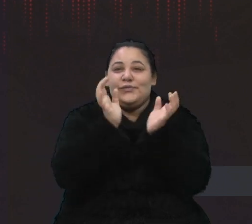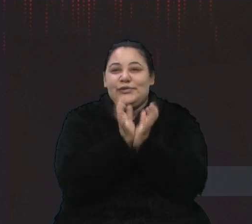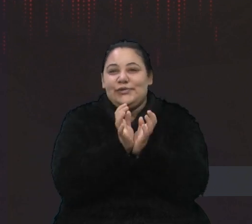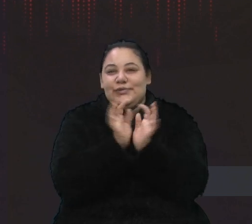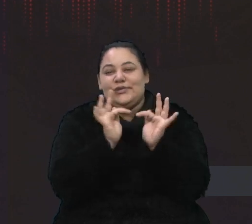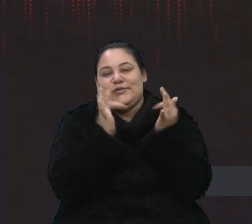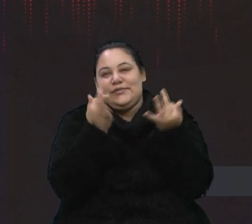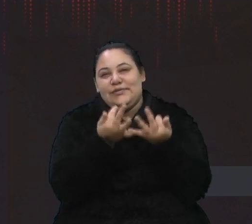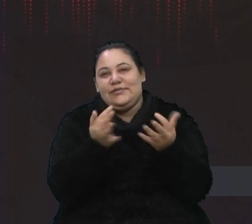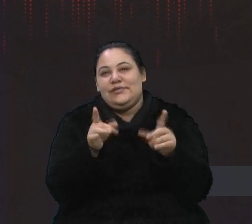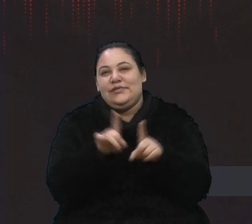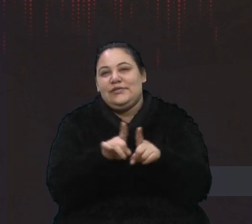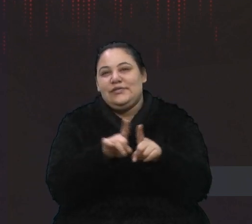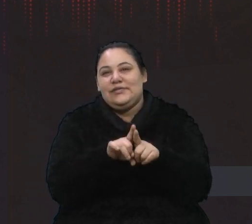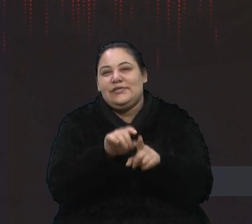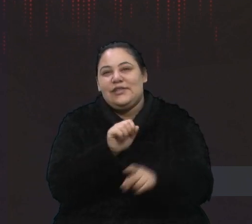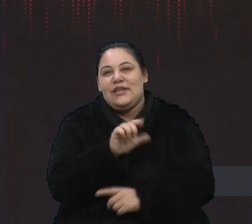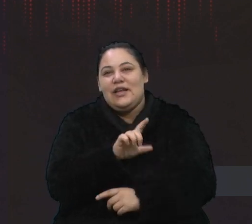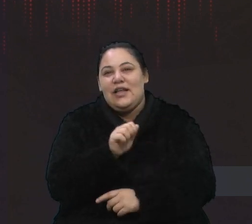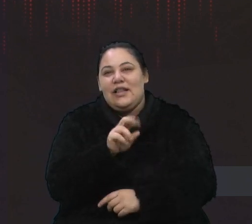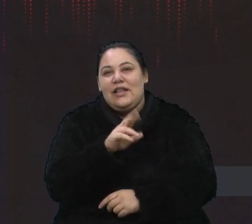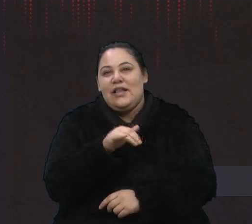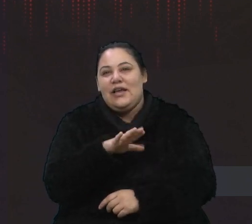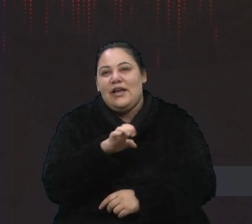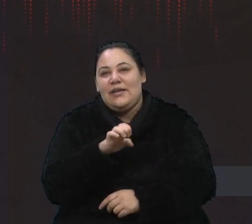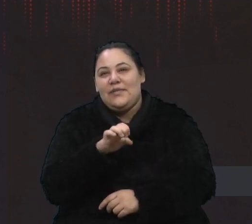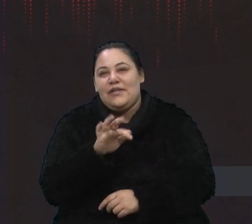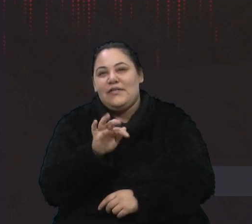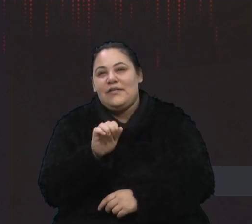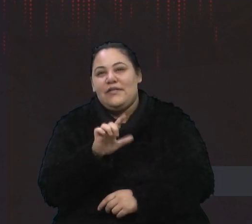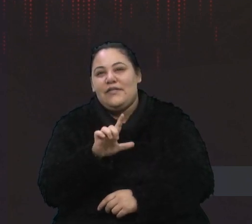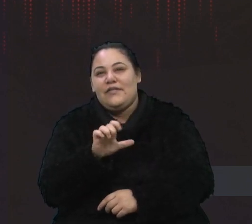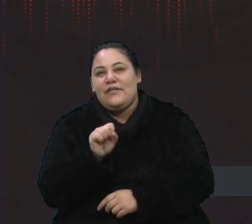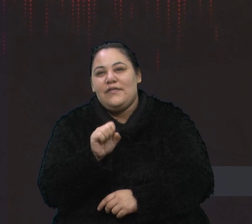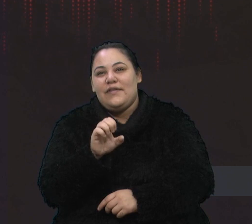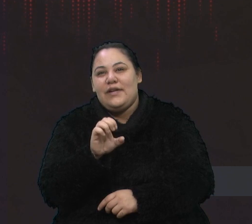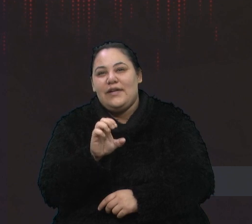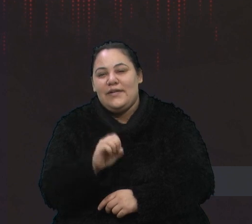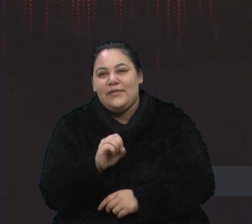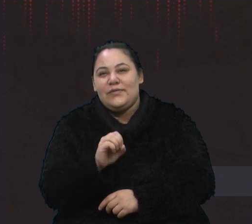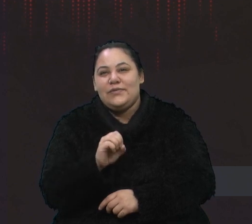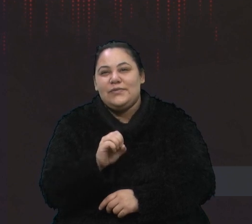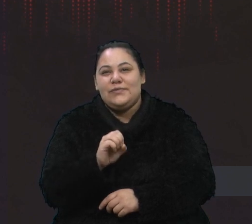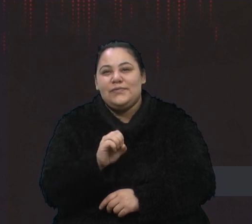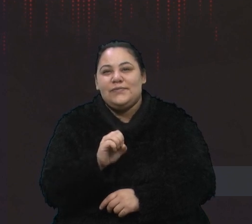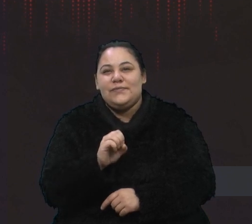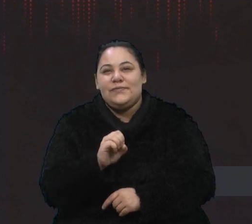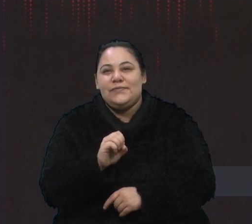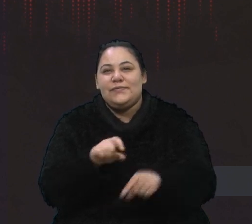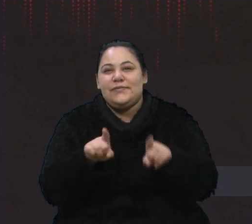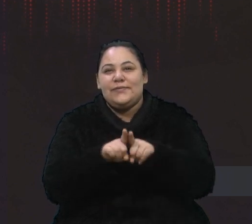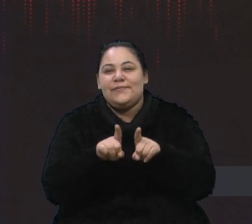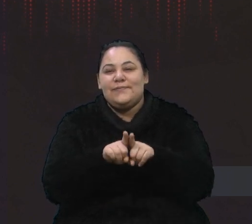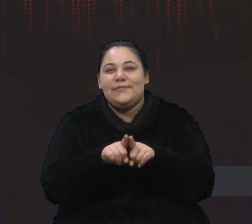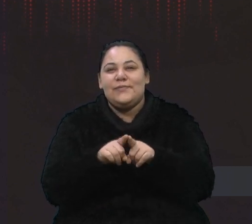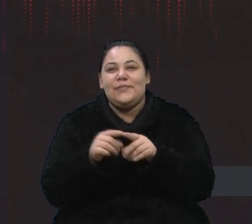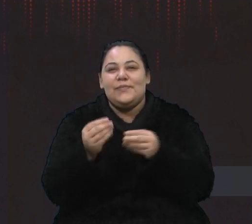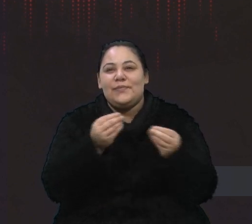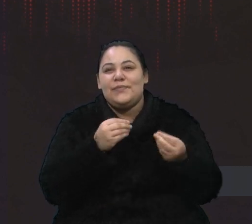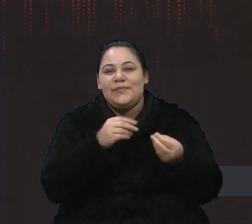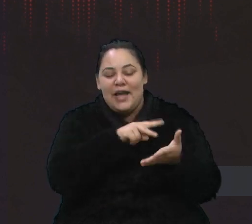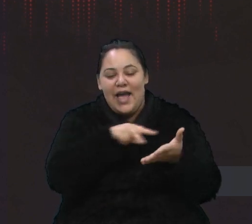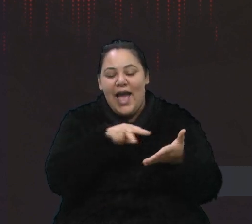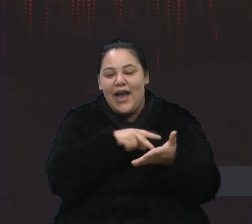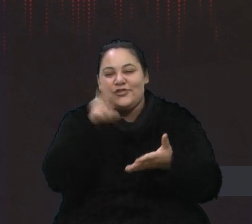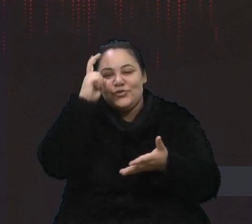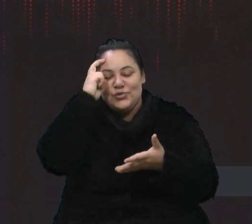família, que é o grupo Alarme Falso. Isso aí não é uma dança, é uma arte, uma cultura. E, cara, é emocionante